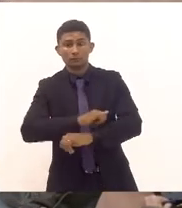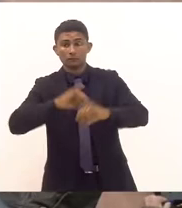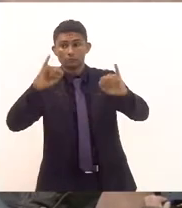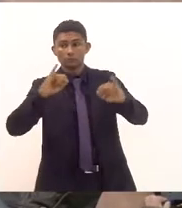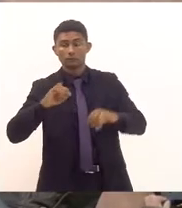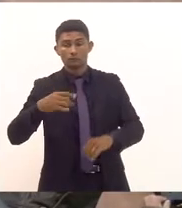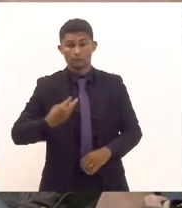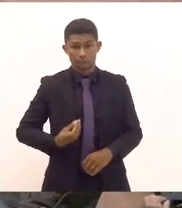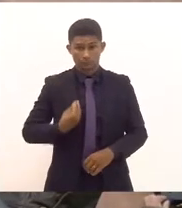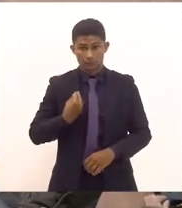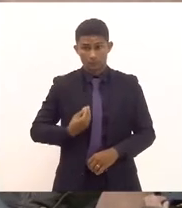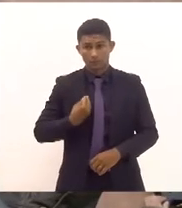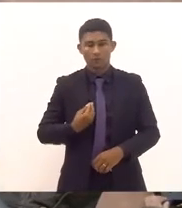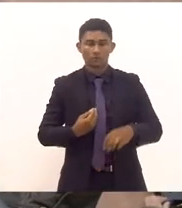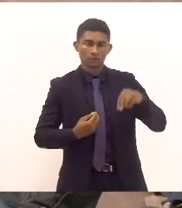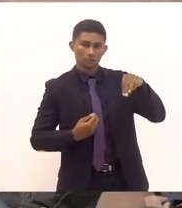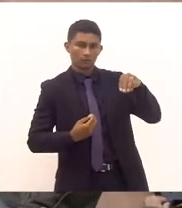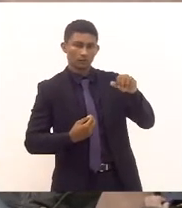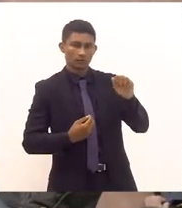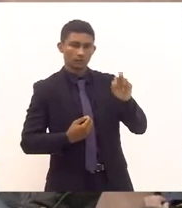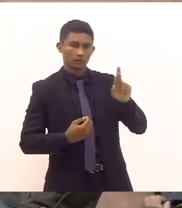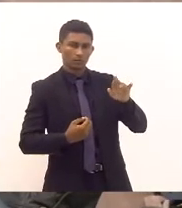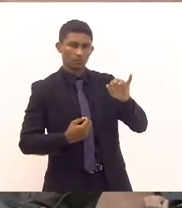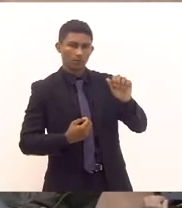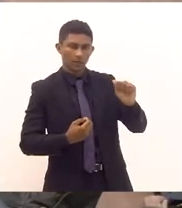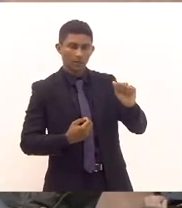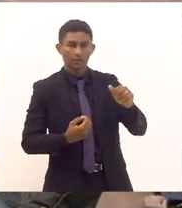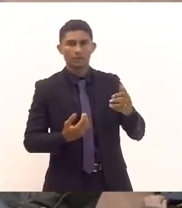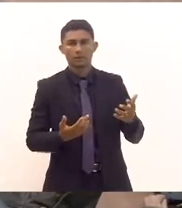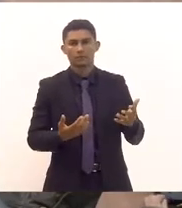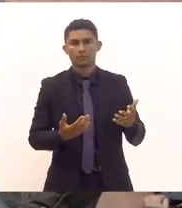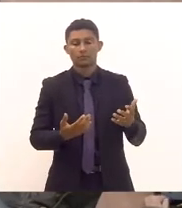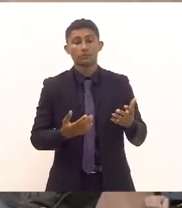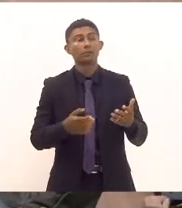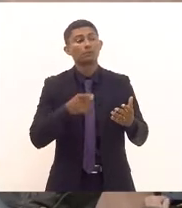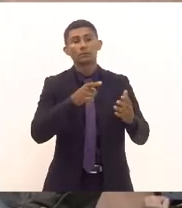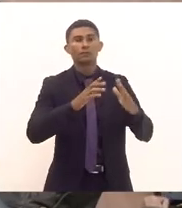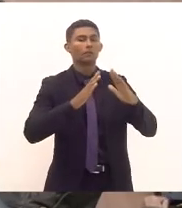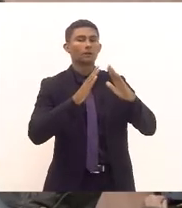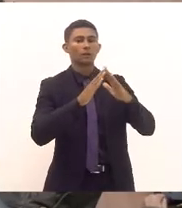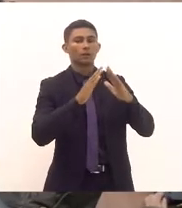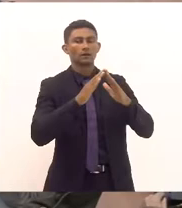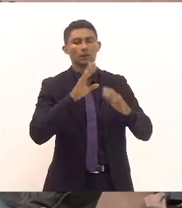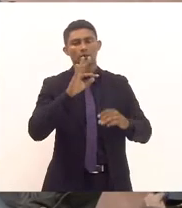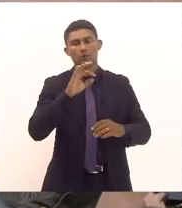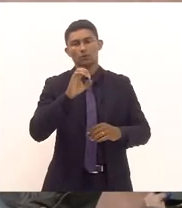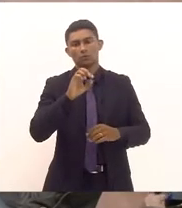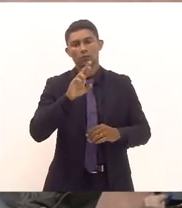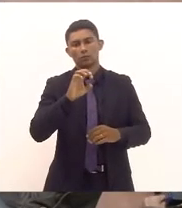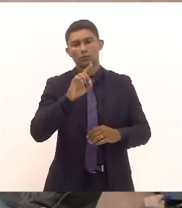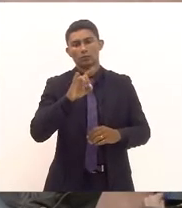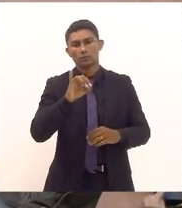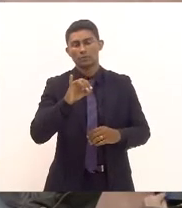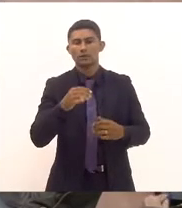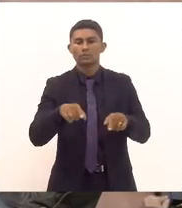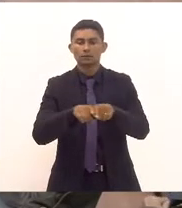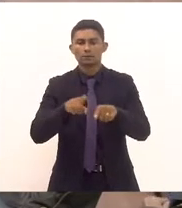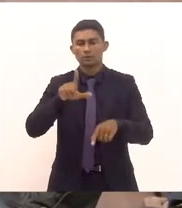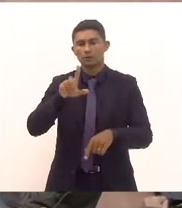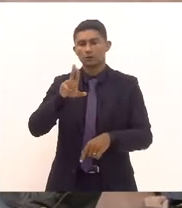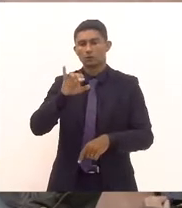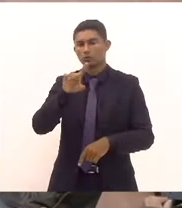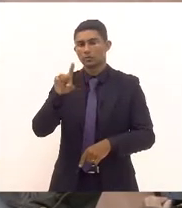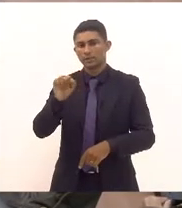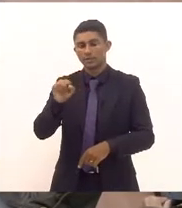presença da Maria das Virgens que é da casa da mãe todo dia de Luiza Santiago